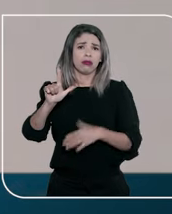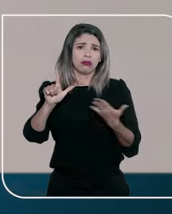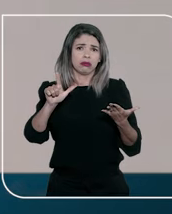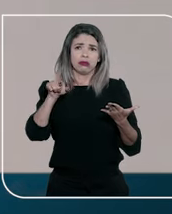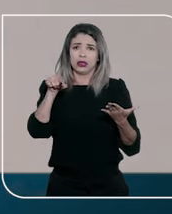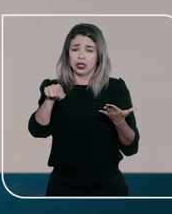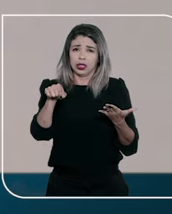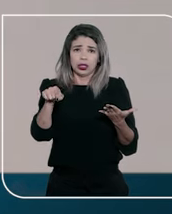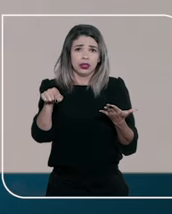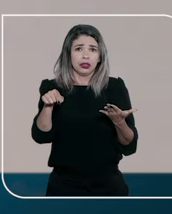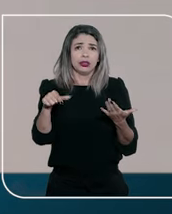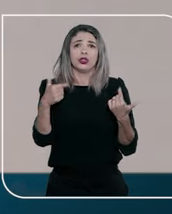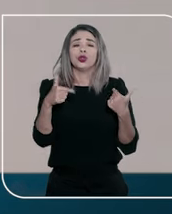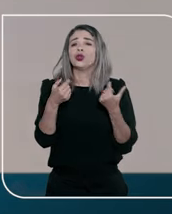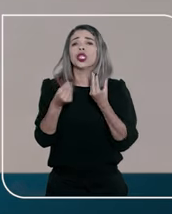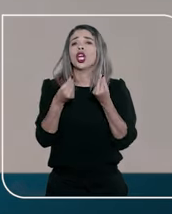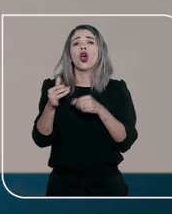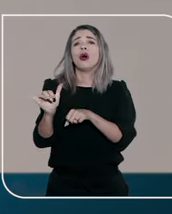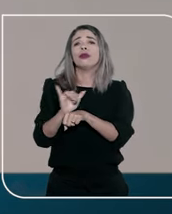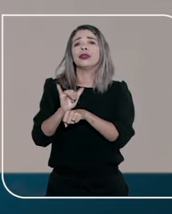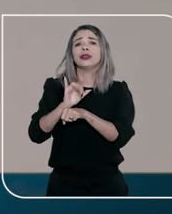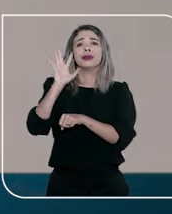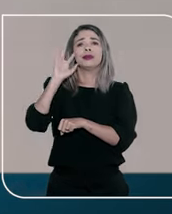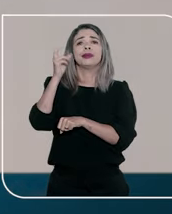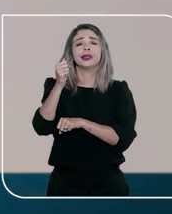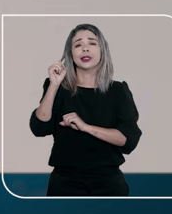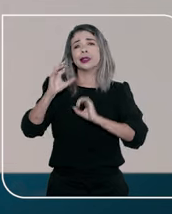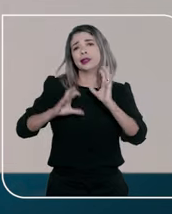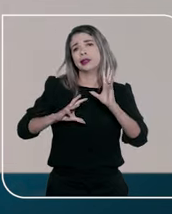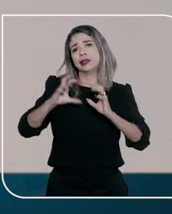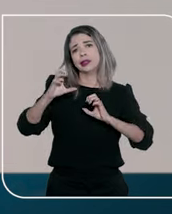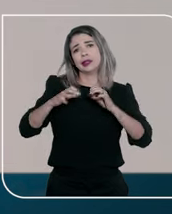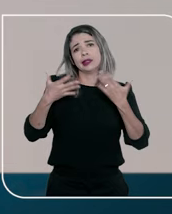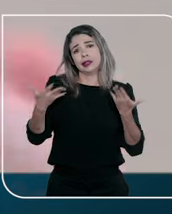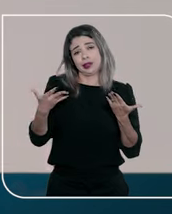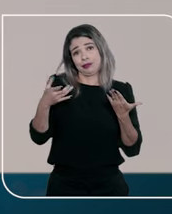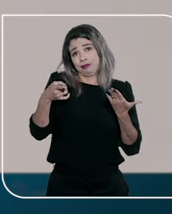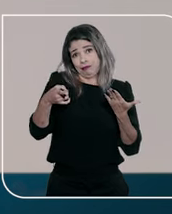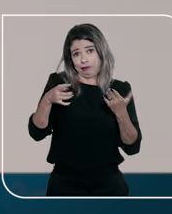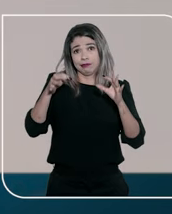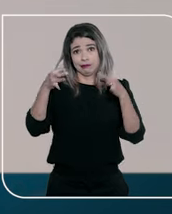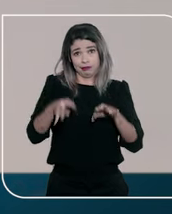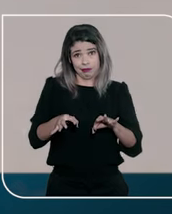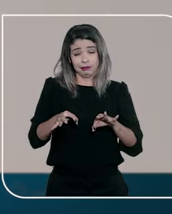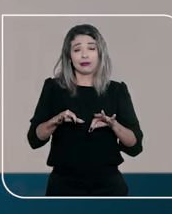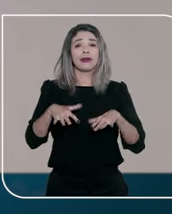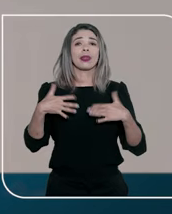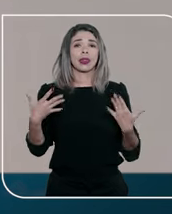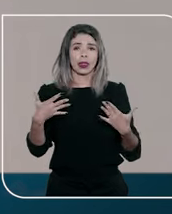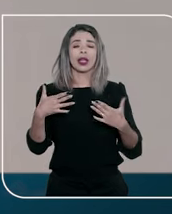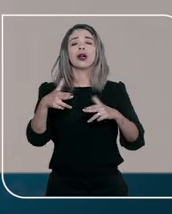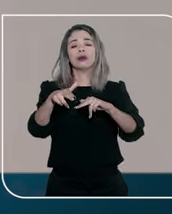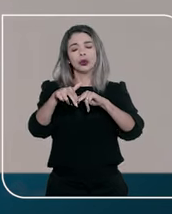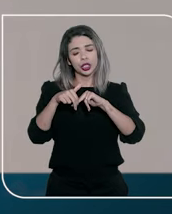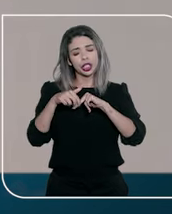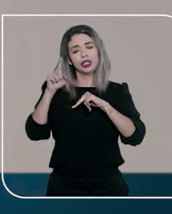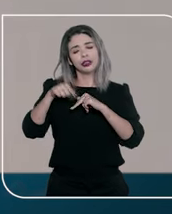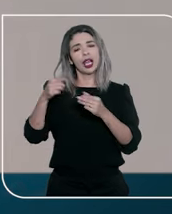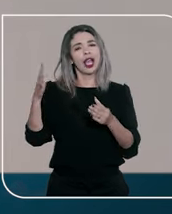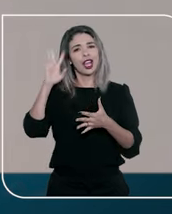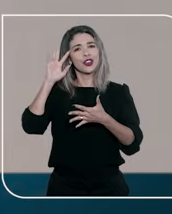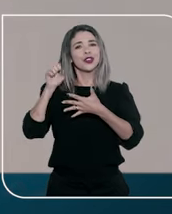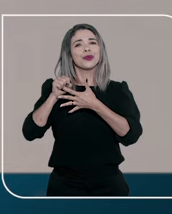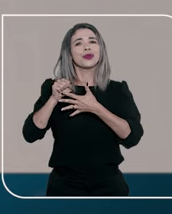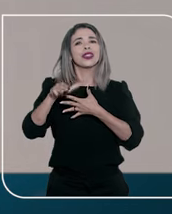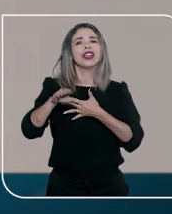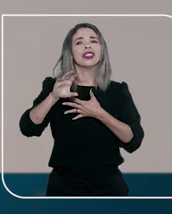forma alternativa de resolução de conflito que resolva esse tipo de pretensão. Né? E aí é que vale a jurisprudência do STJ, ela tem